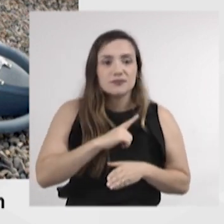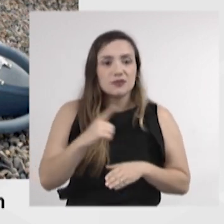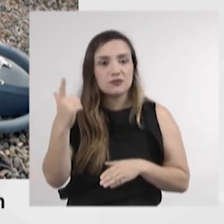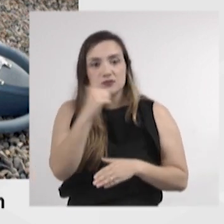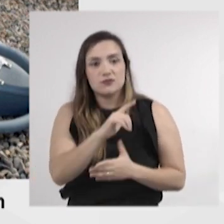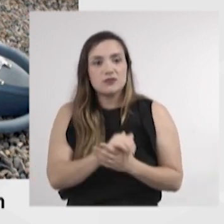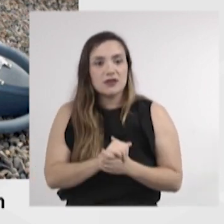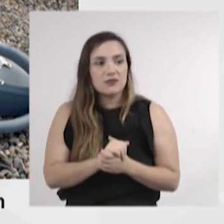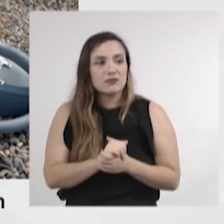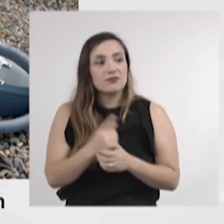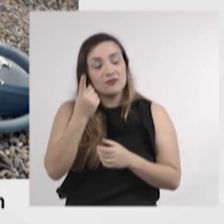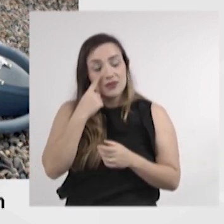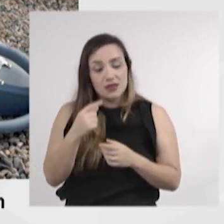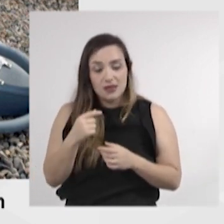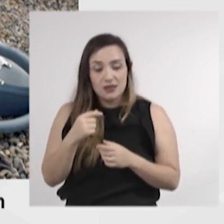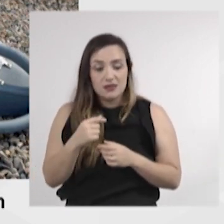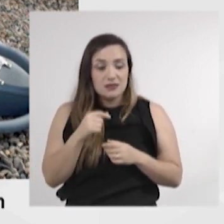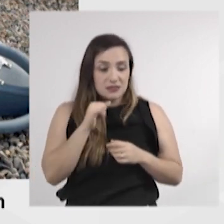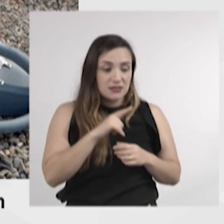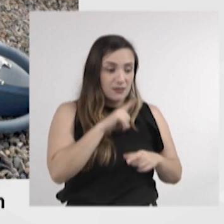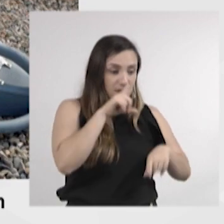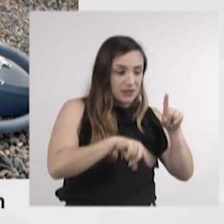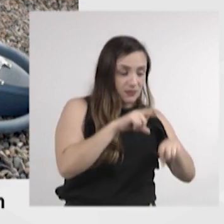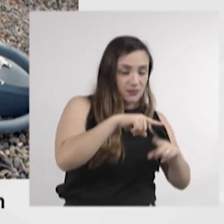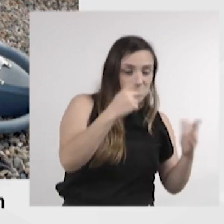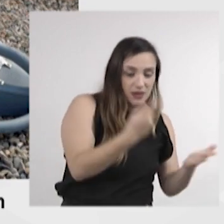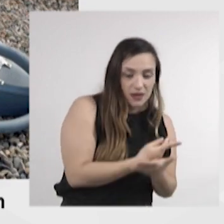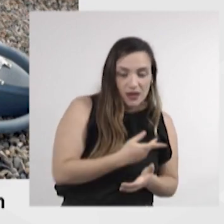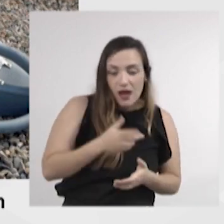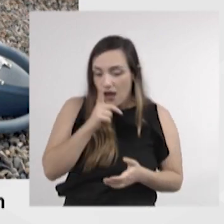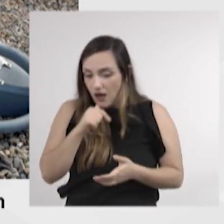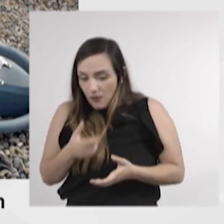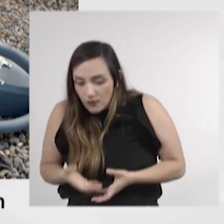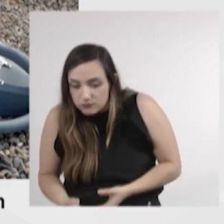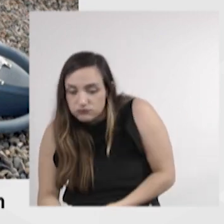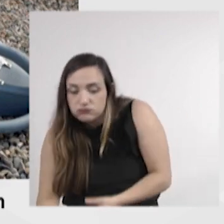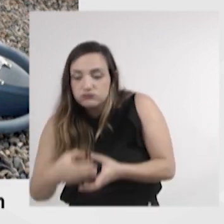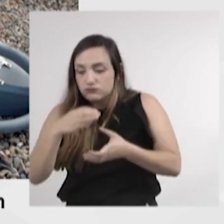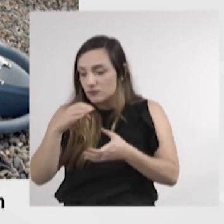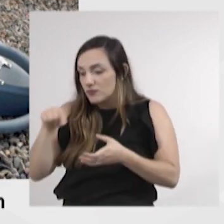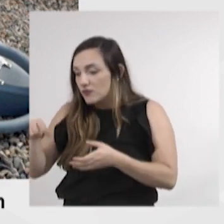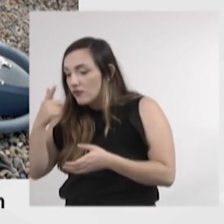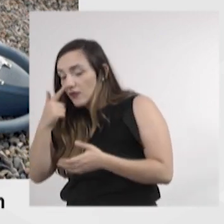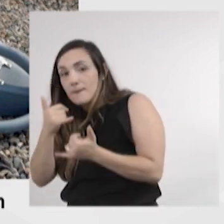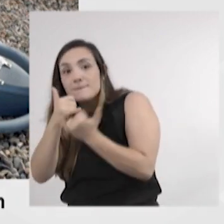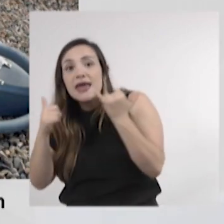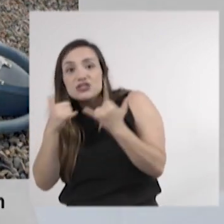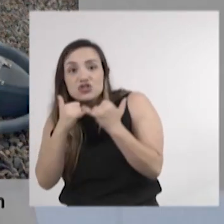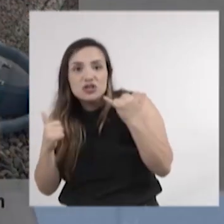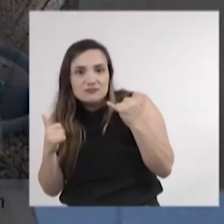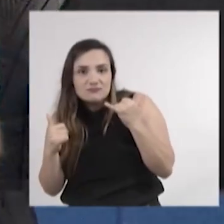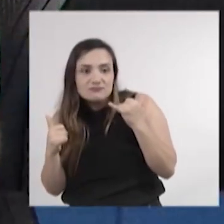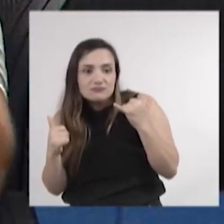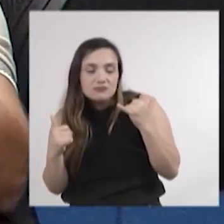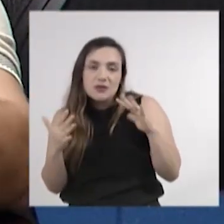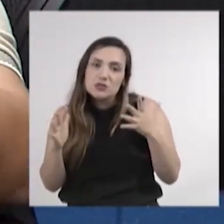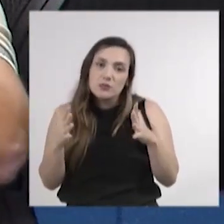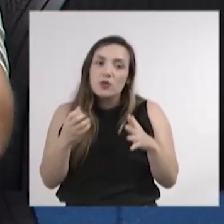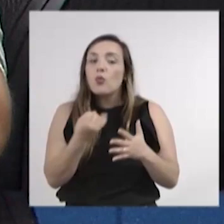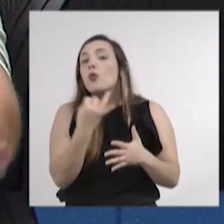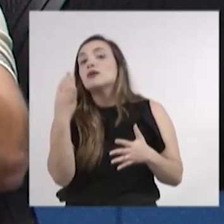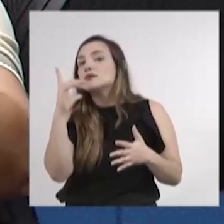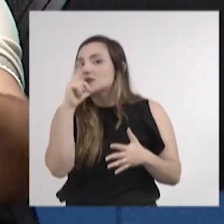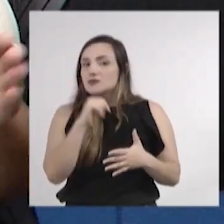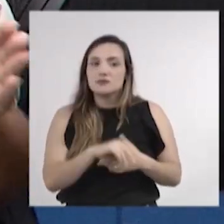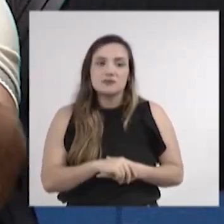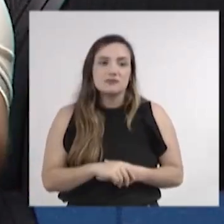conseguimos corrigir os dados, seja do equipamento, seja das coletas pontuais, para saber qual é o valor médio que passou na seção transversal. E isso a gente